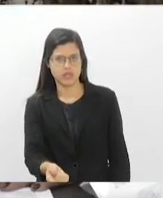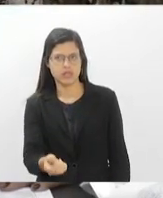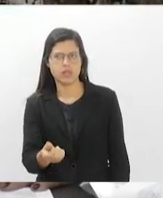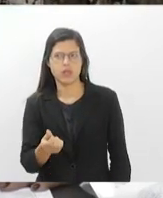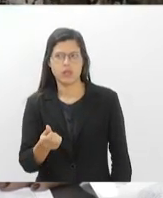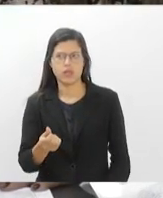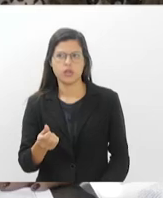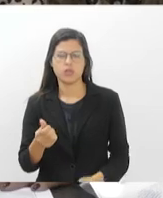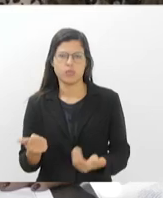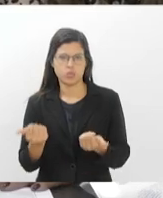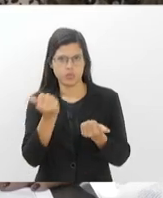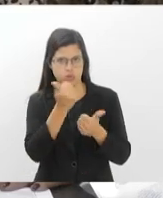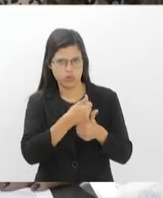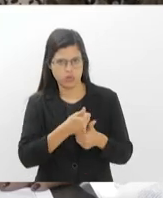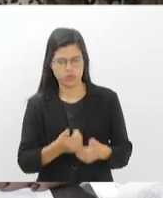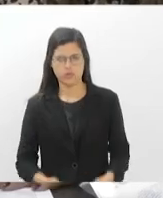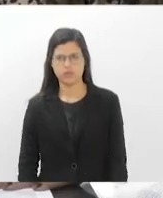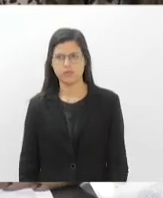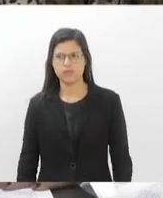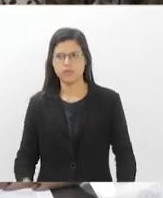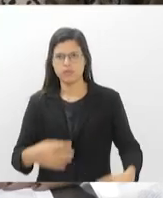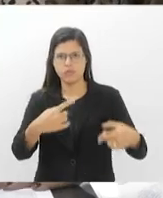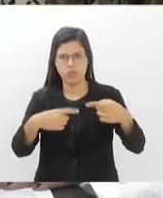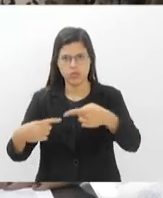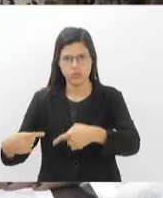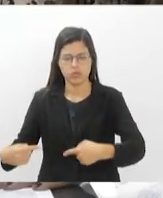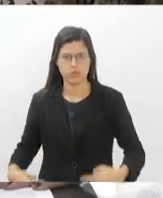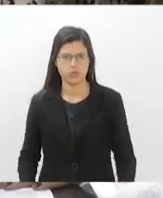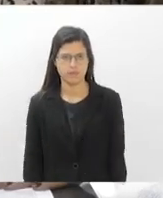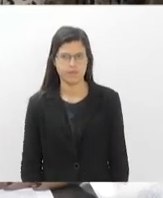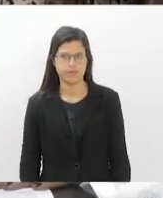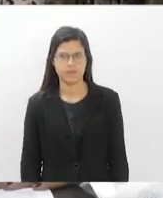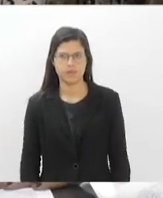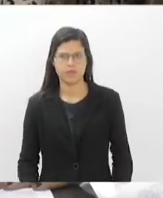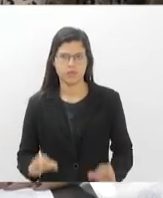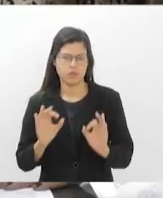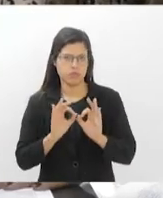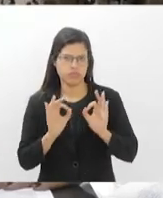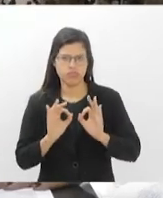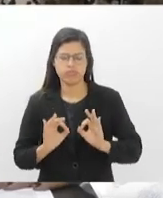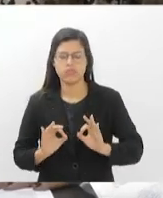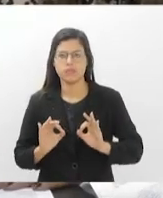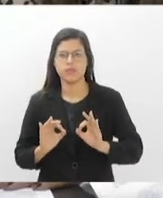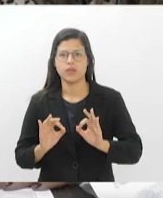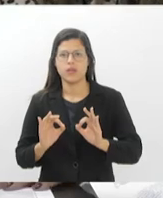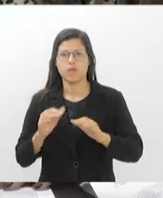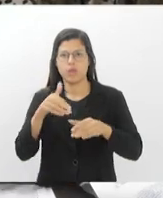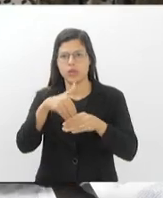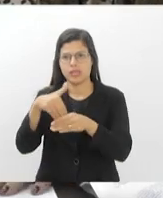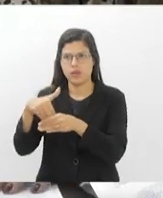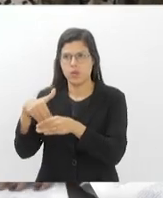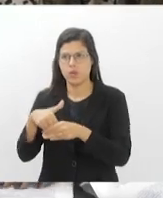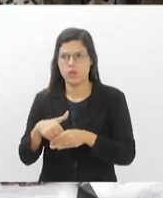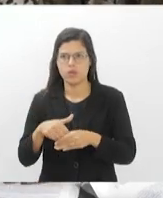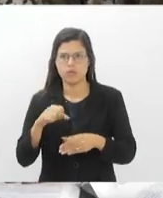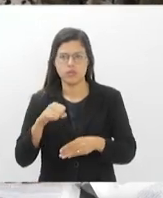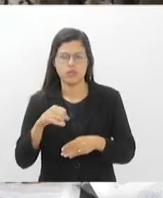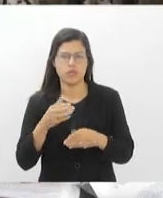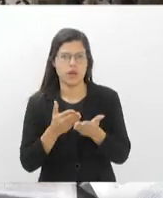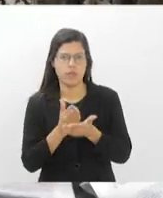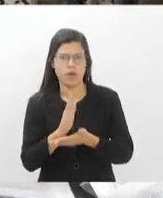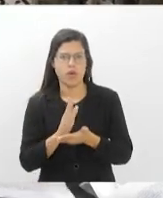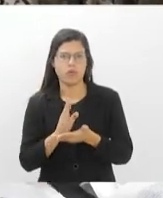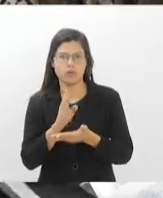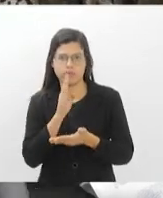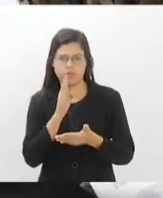por substitutivo. Para discutir. Não havendo quem querer discutir, em votação. Senhores que aprovam, permaneçam